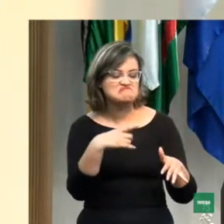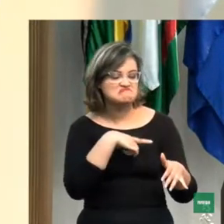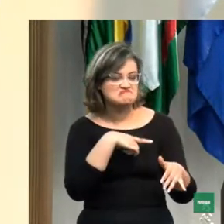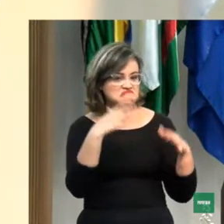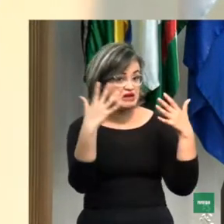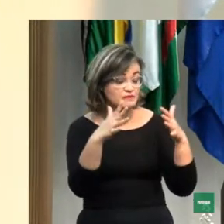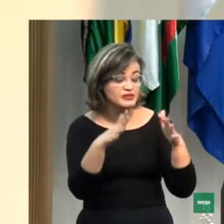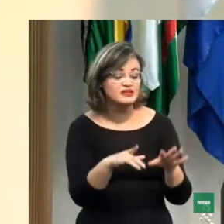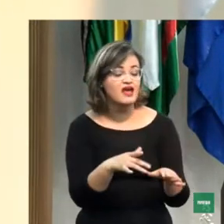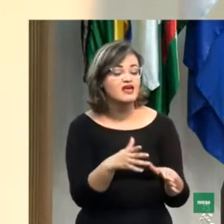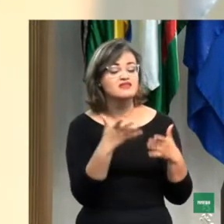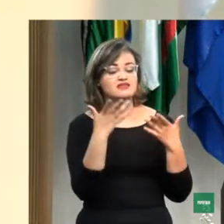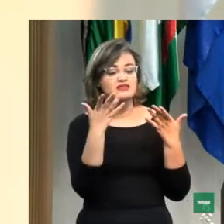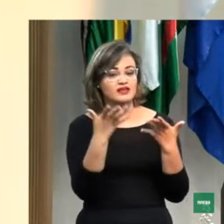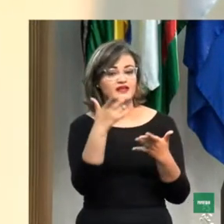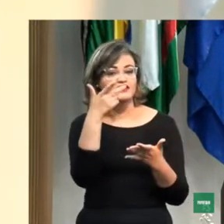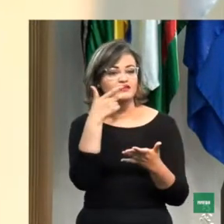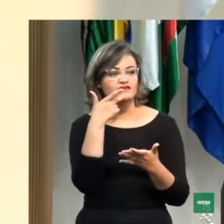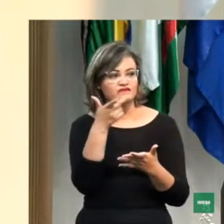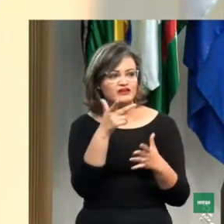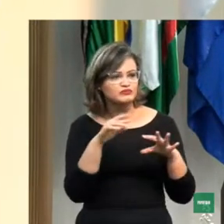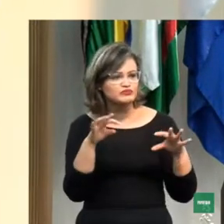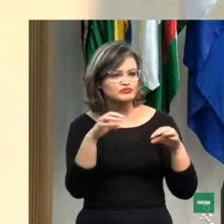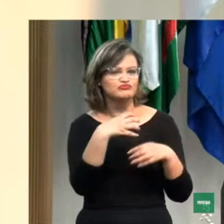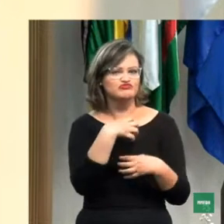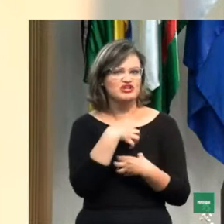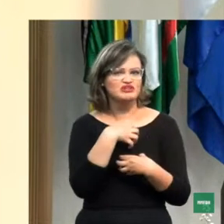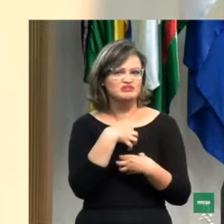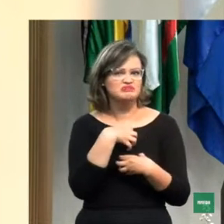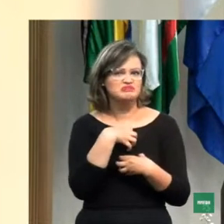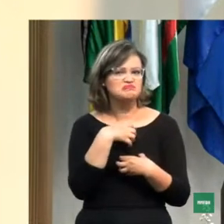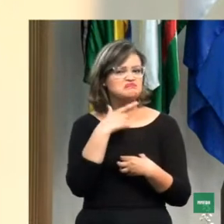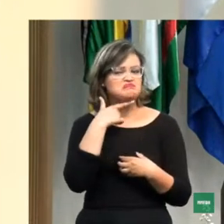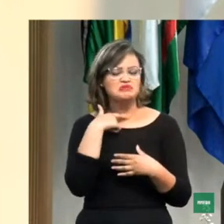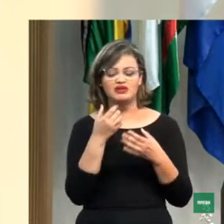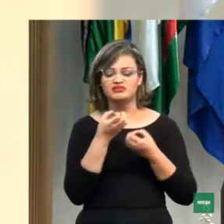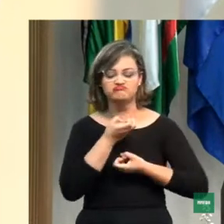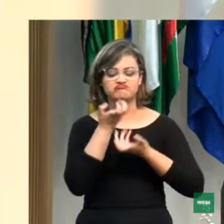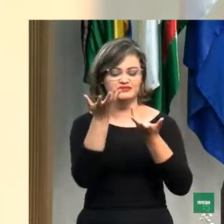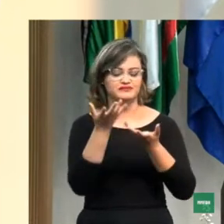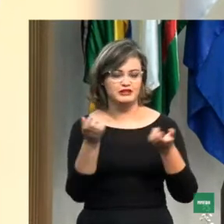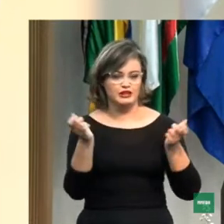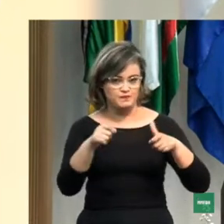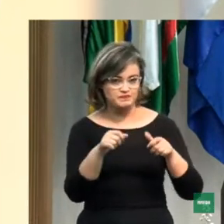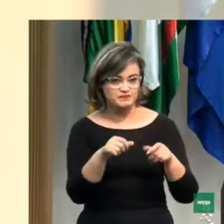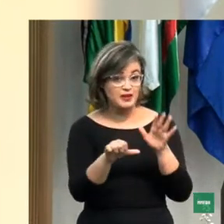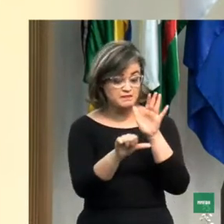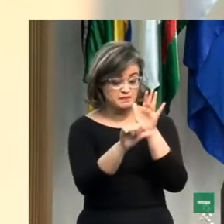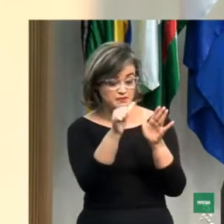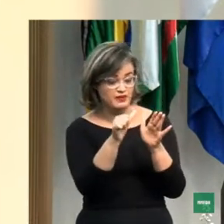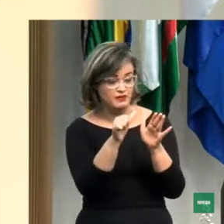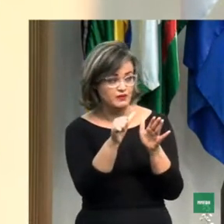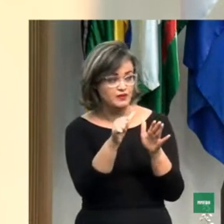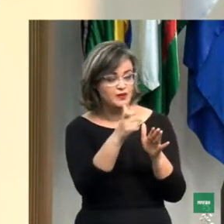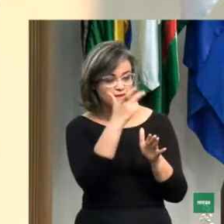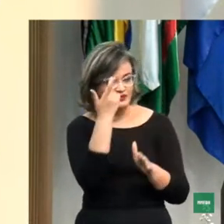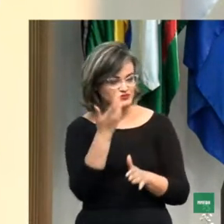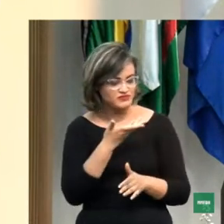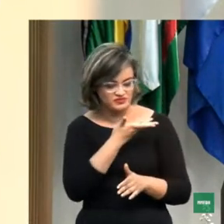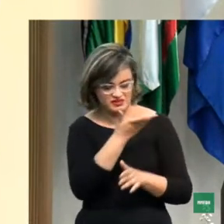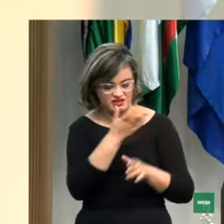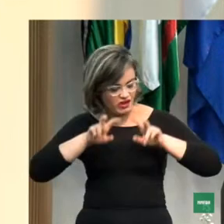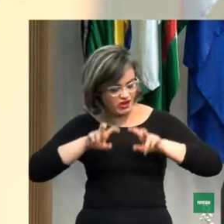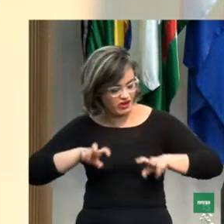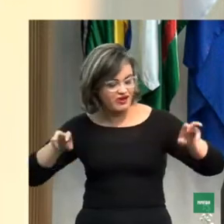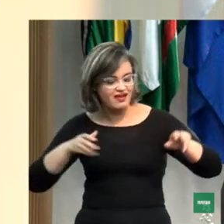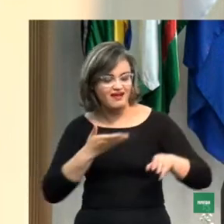as coisas conforme combinamos. Eu queria, primeiro, citar as pessoas que se encontram aqui, que é a nossa ministra